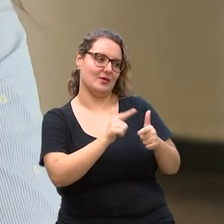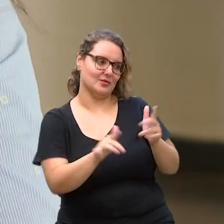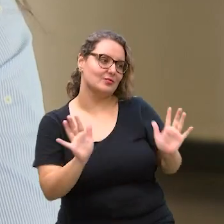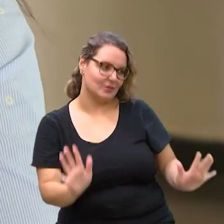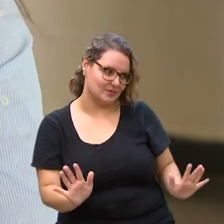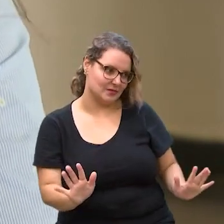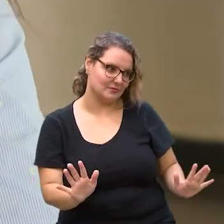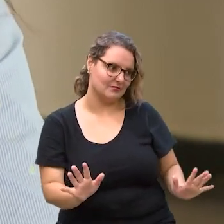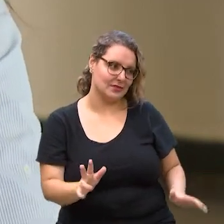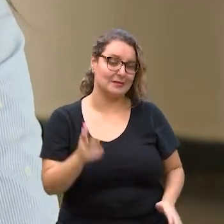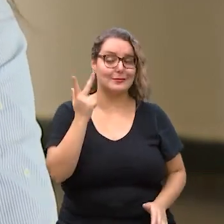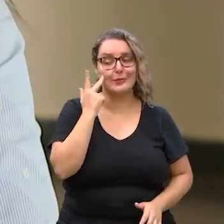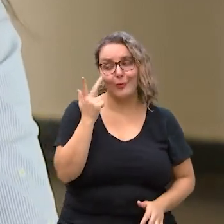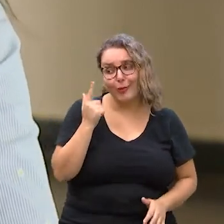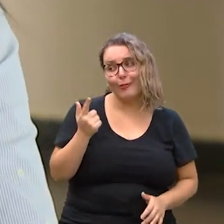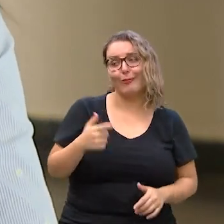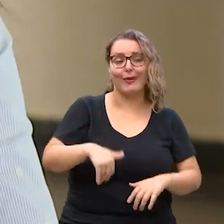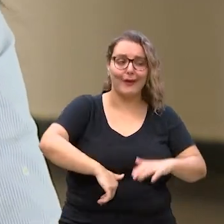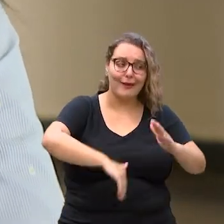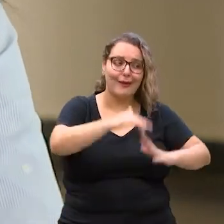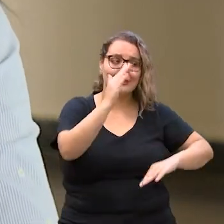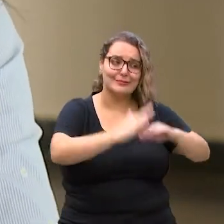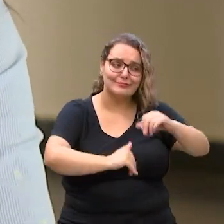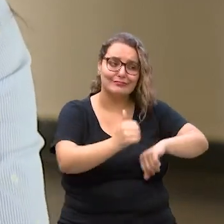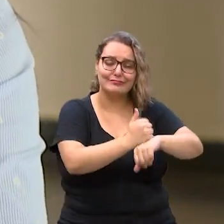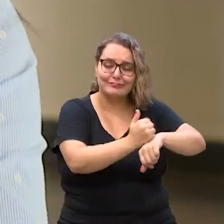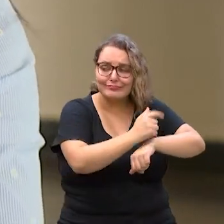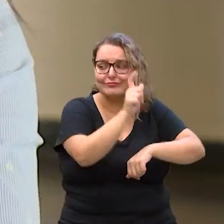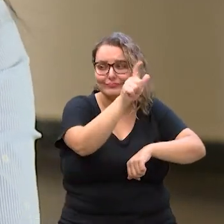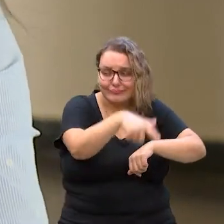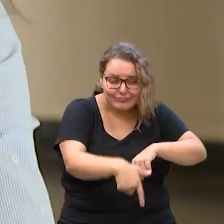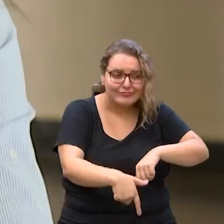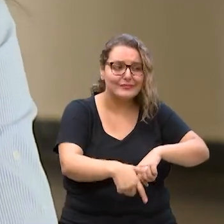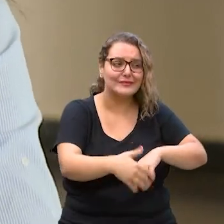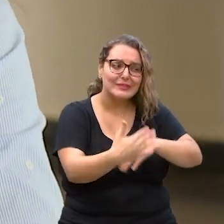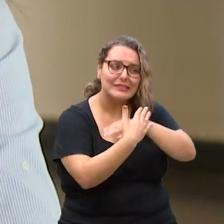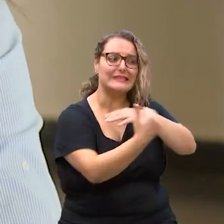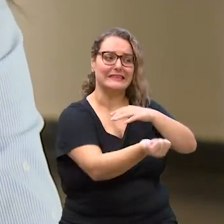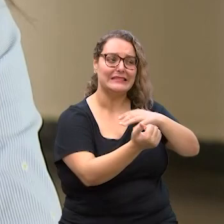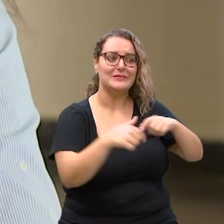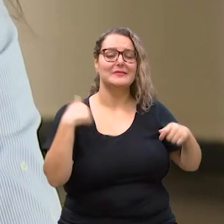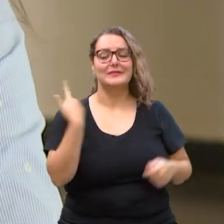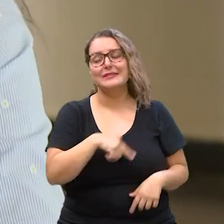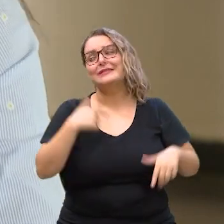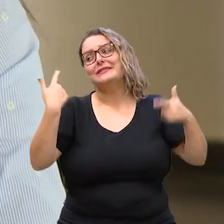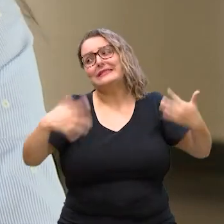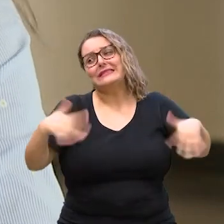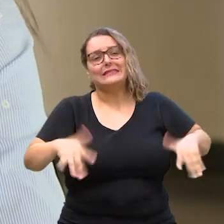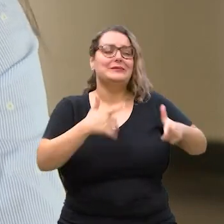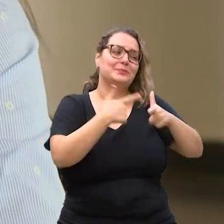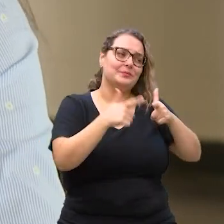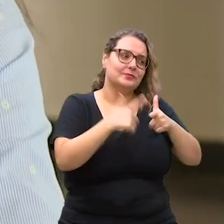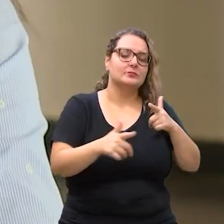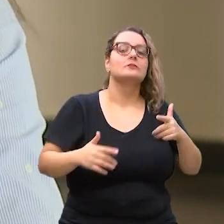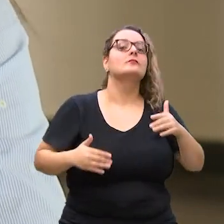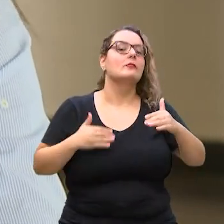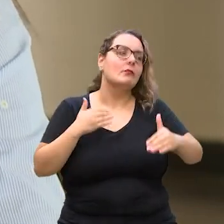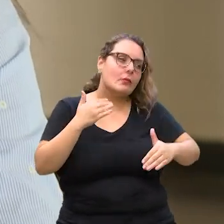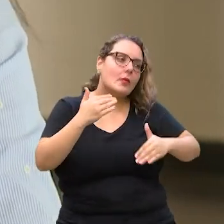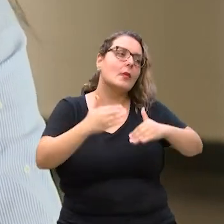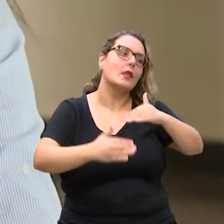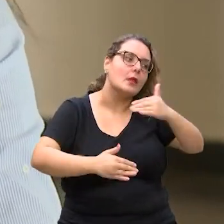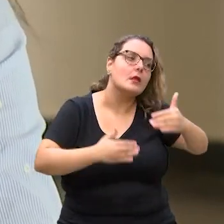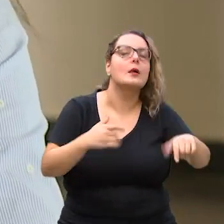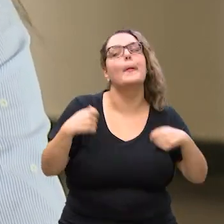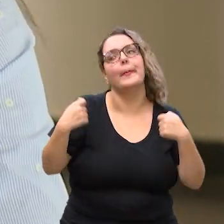chamam, quando a coisa já está estourando ali, pegando fogo, preciso que você venha resolver. Peraí, vamos entender, né? A gente leva um tempo, a psicologia